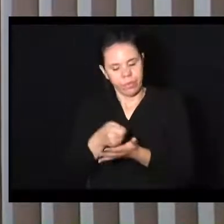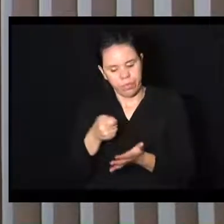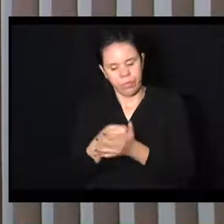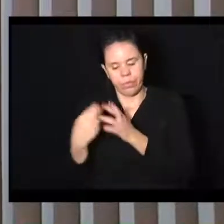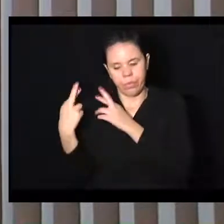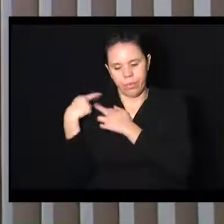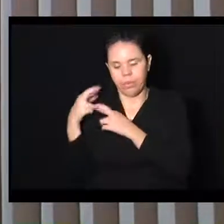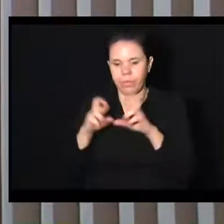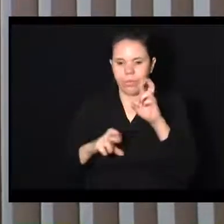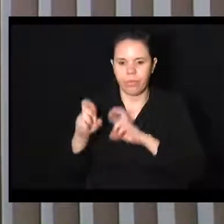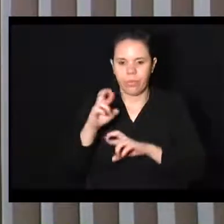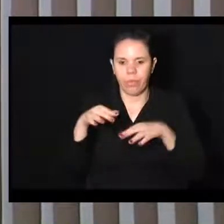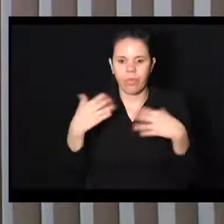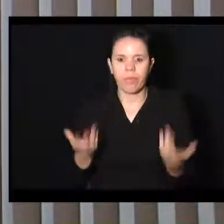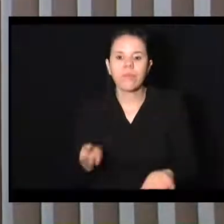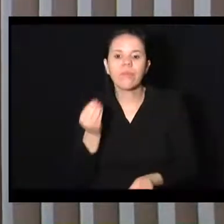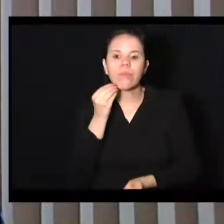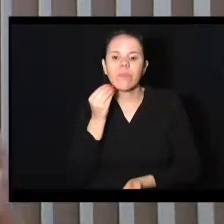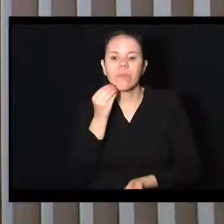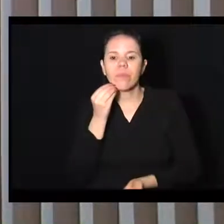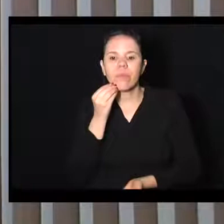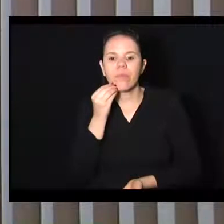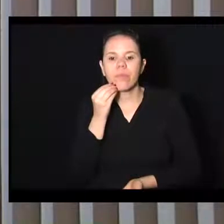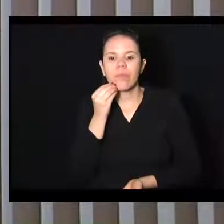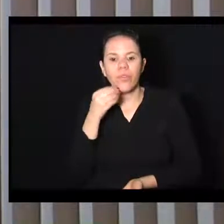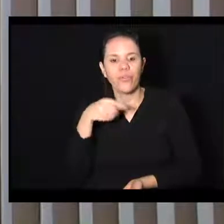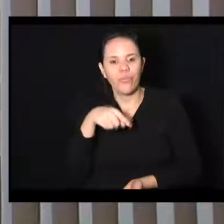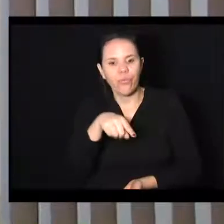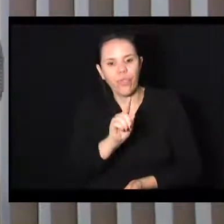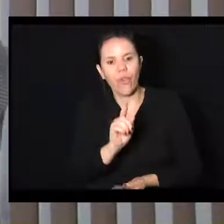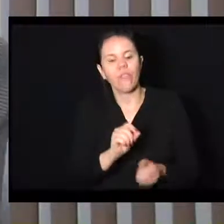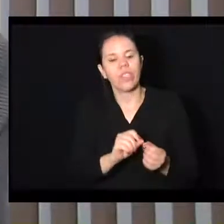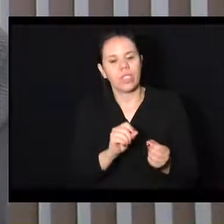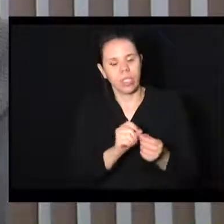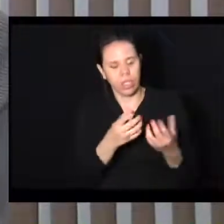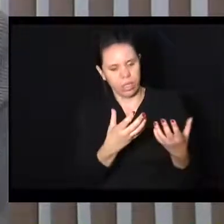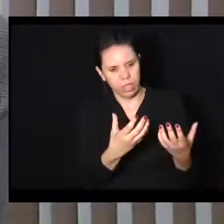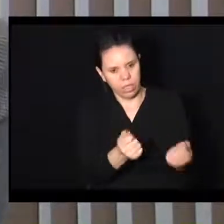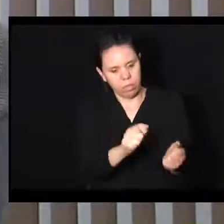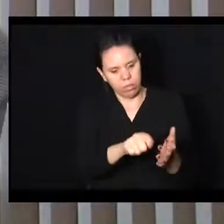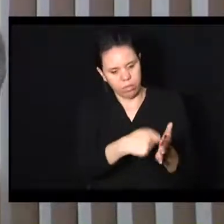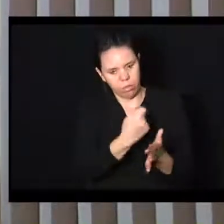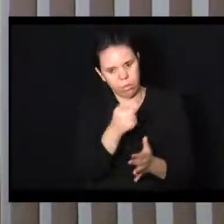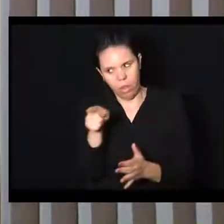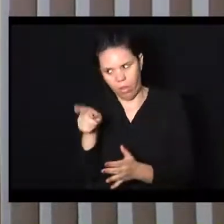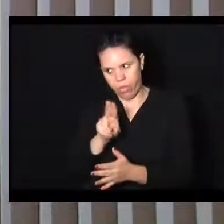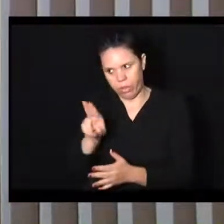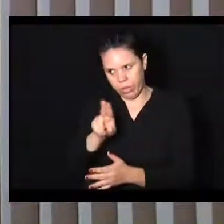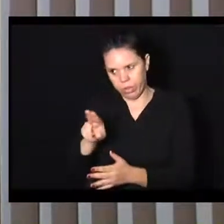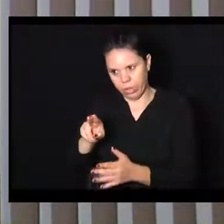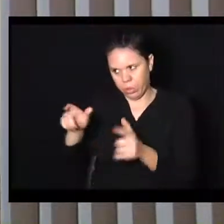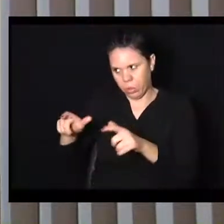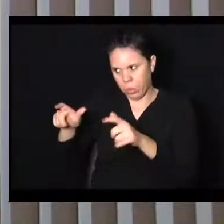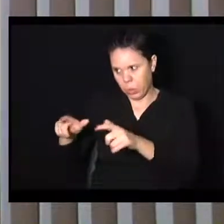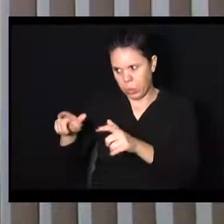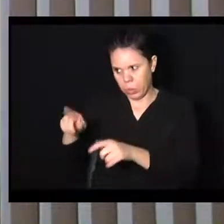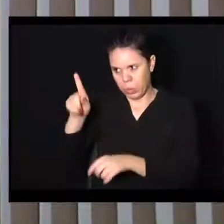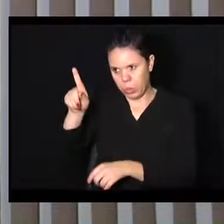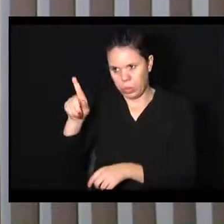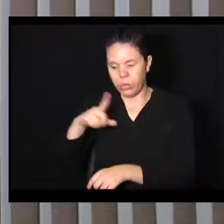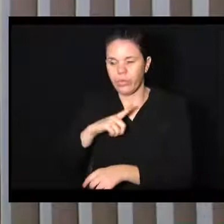uma oportunidade maior, eu vou fazer a aquisição, esse potencial vai ser utilizado naquele espaço aonde e